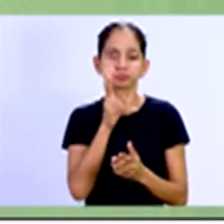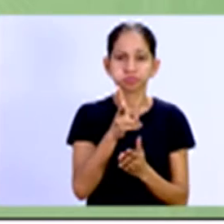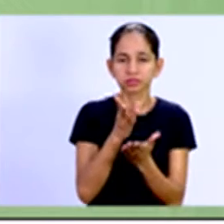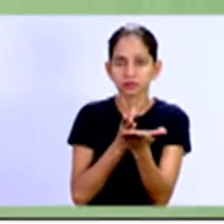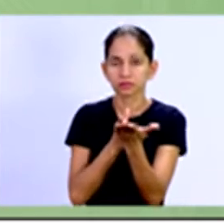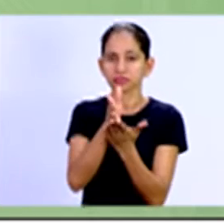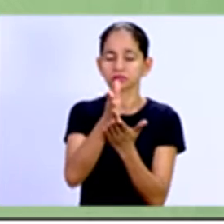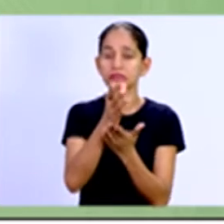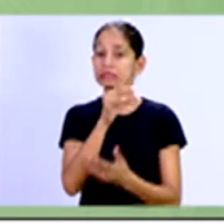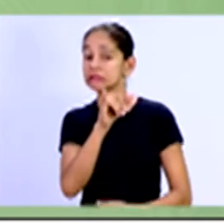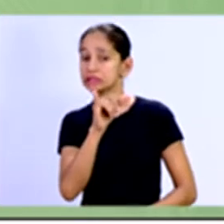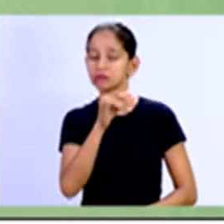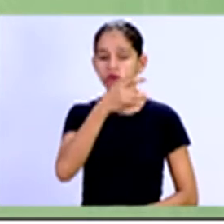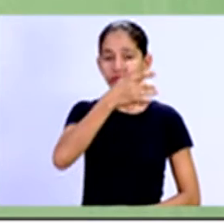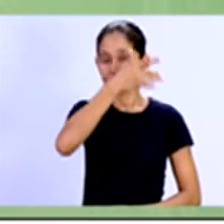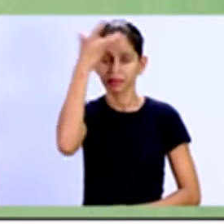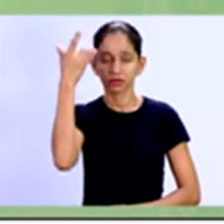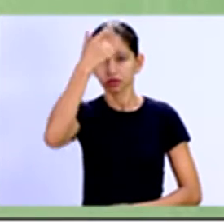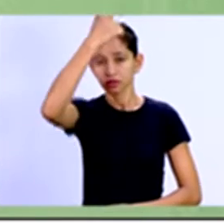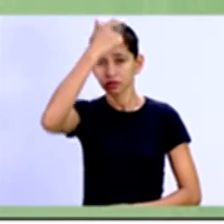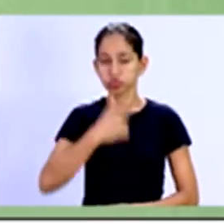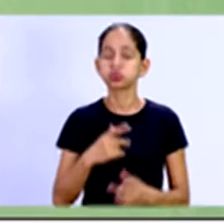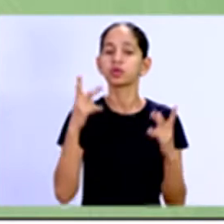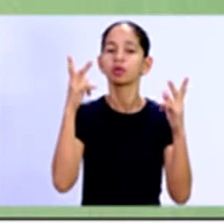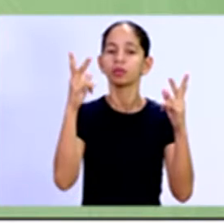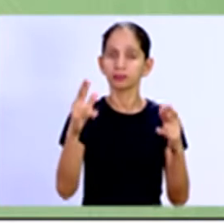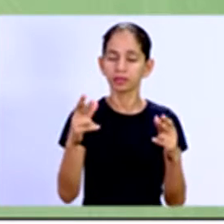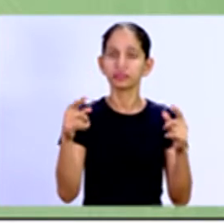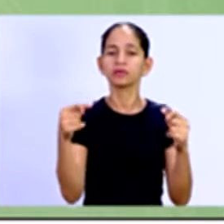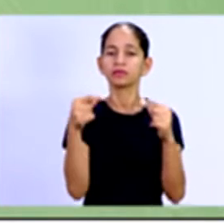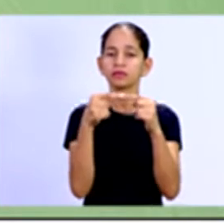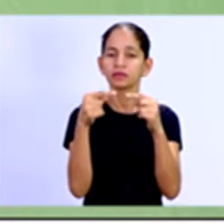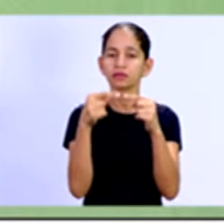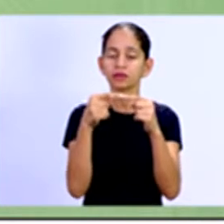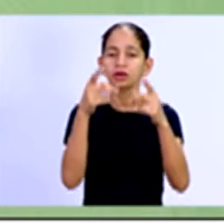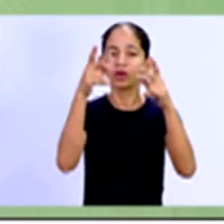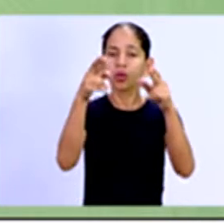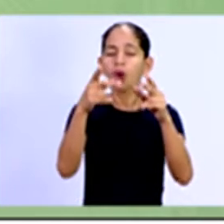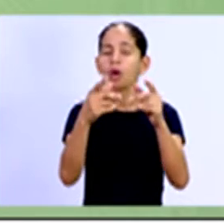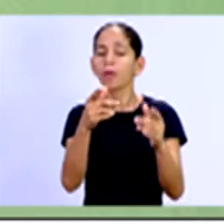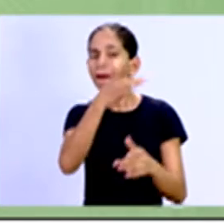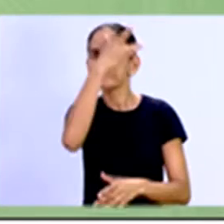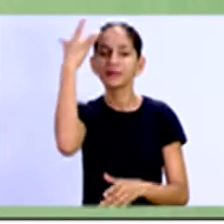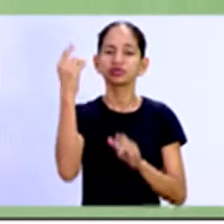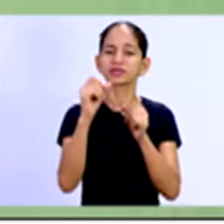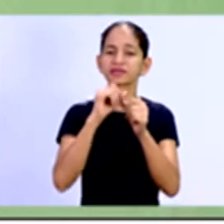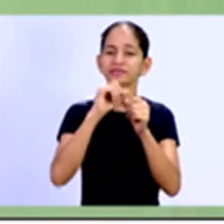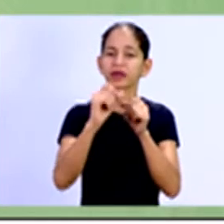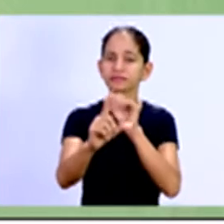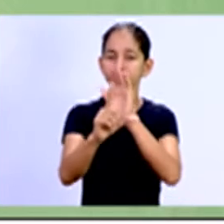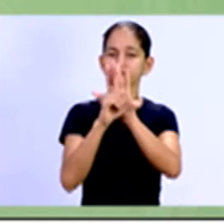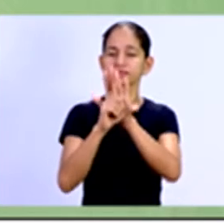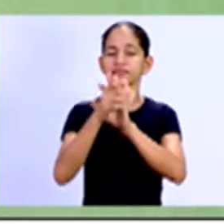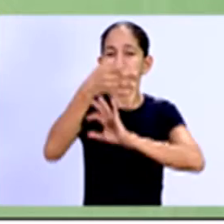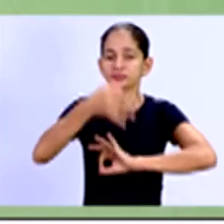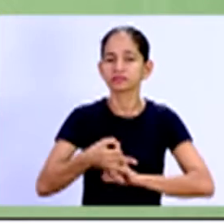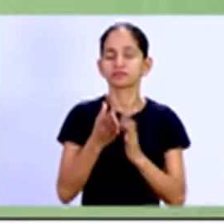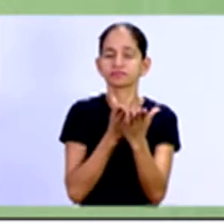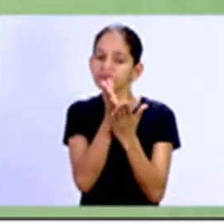se fosse simultaneamente legislador e sujeito